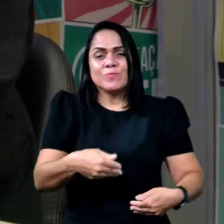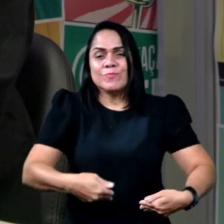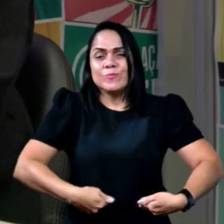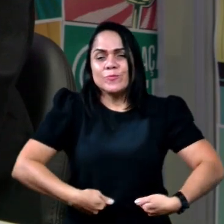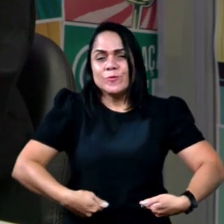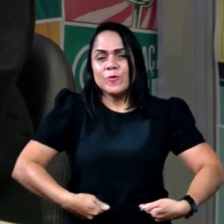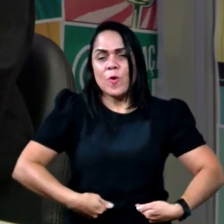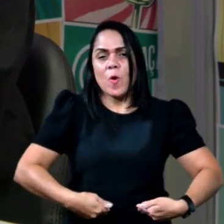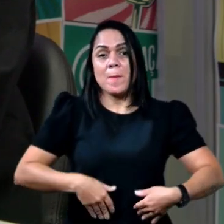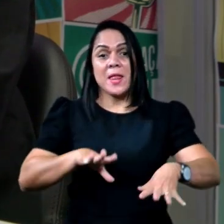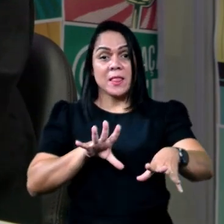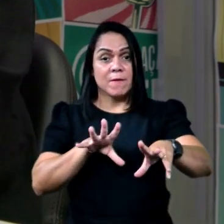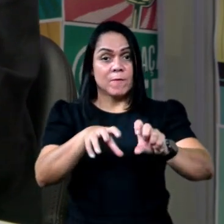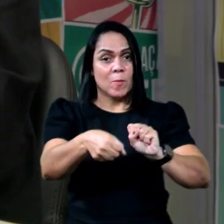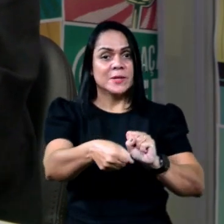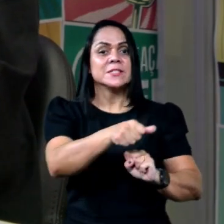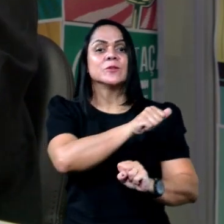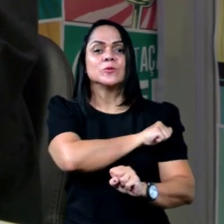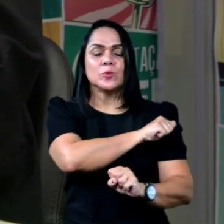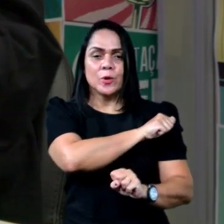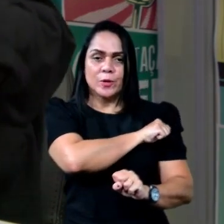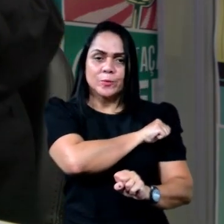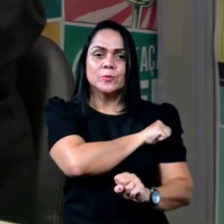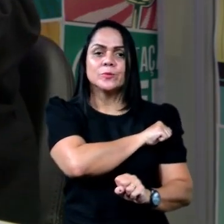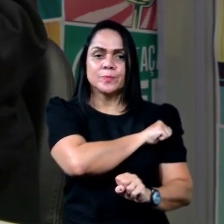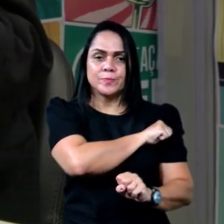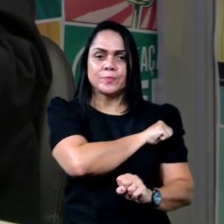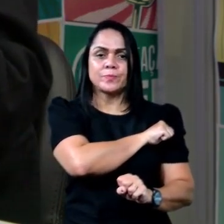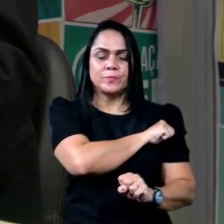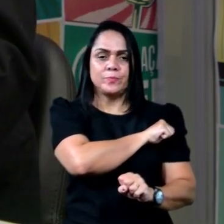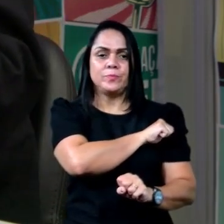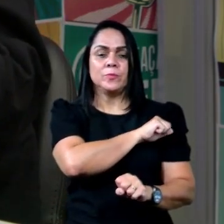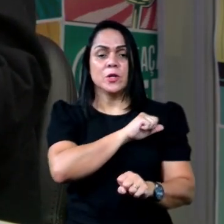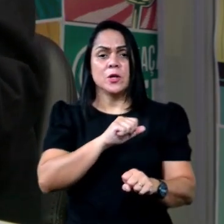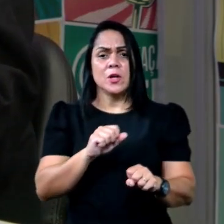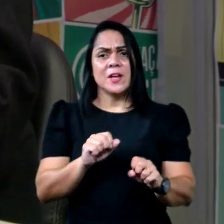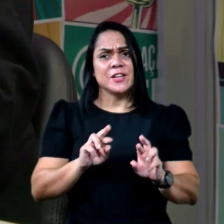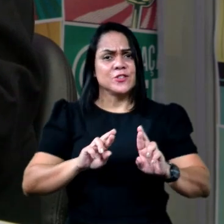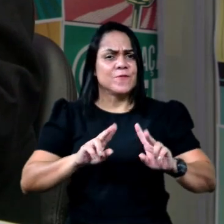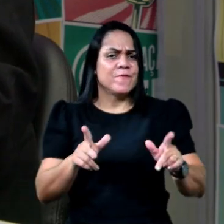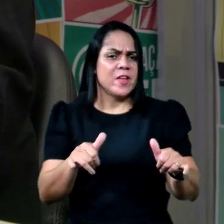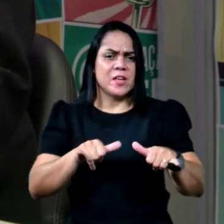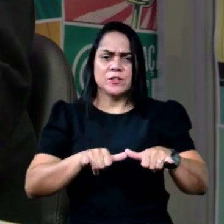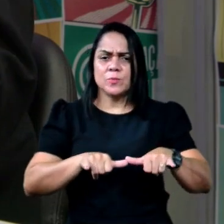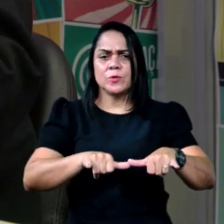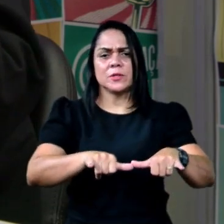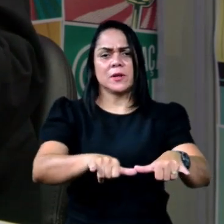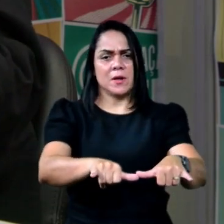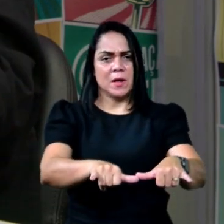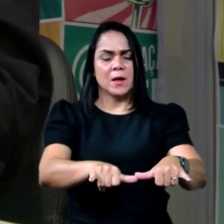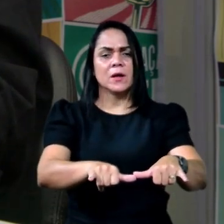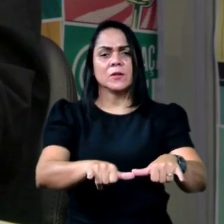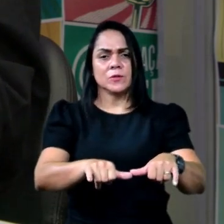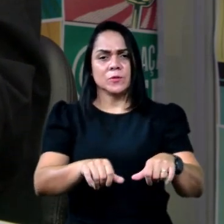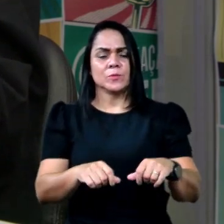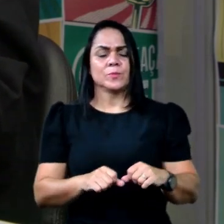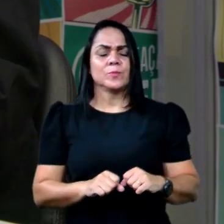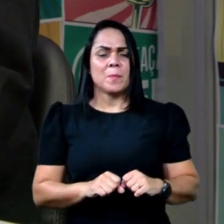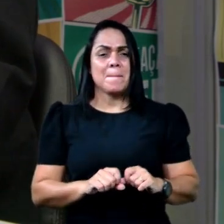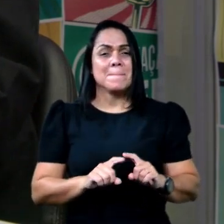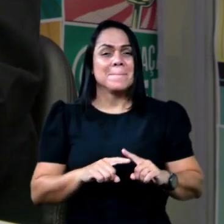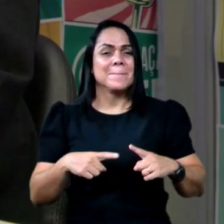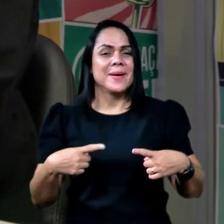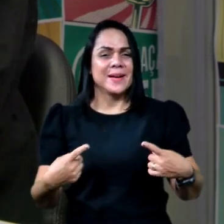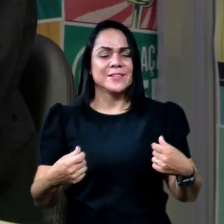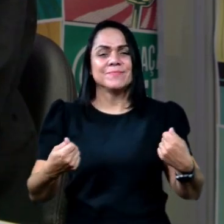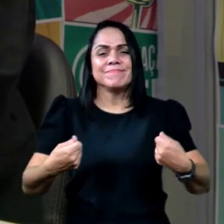aluno. Ela não pode ser uma ODS 2 lá no saquinho do supermercado que o aluno desconhece. Ele não pode só conhecer a opulência. Ele tem que